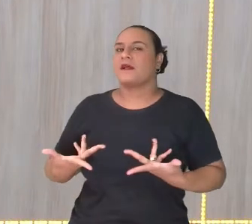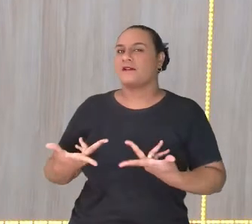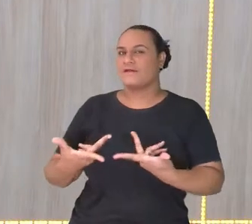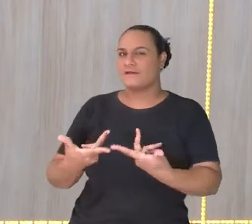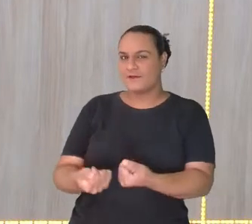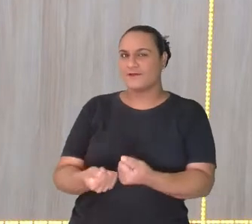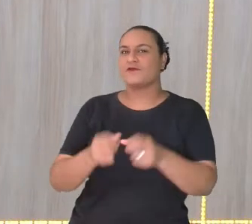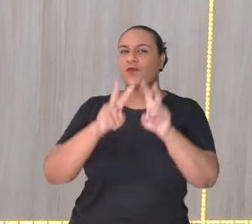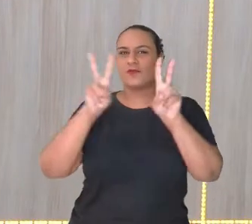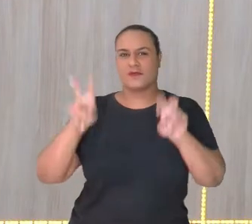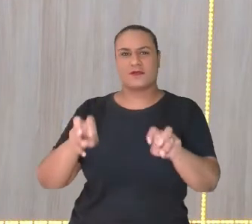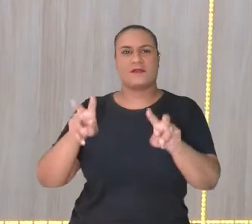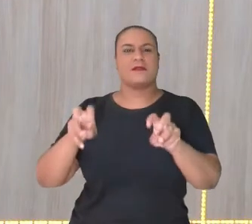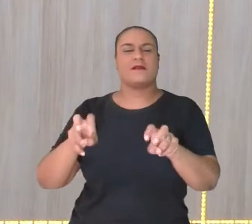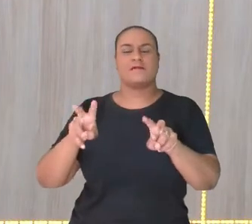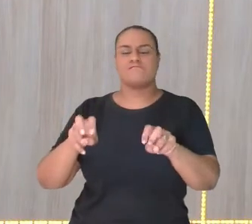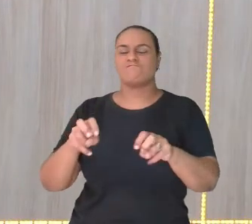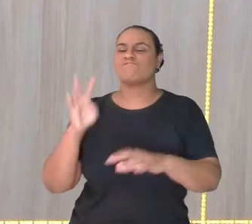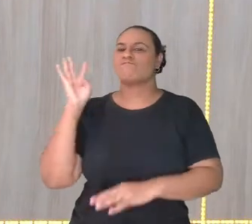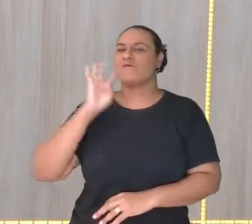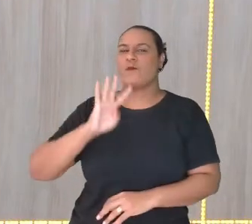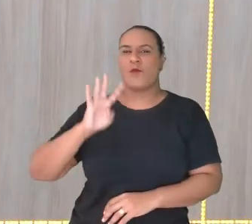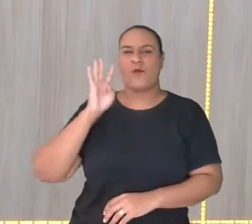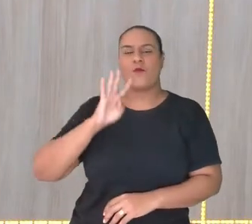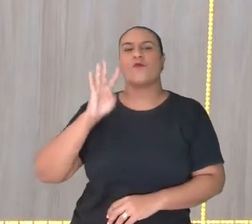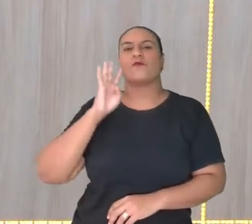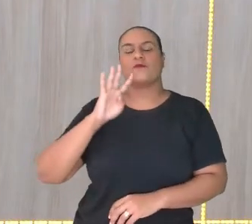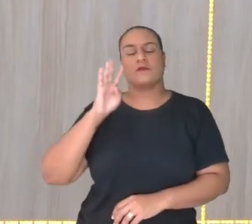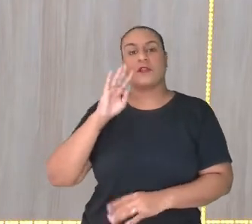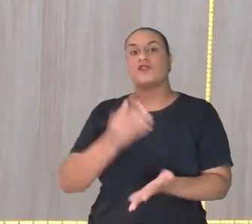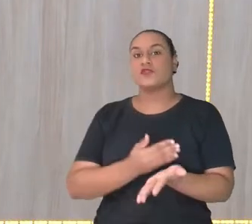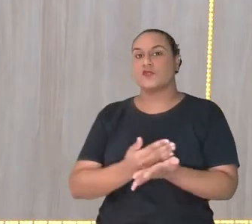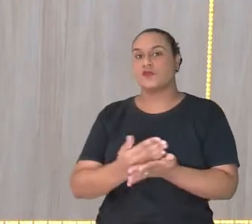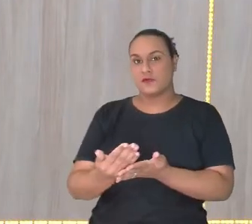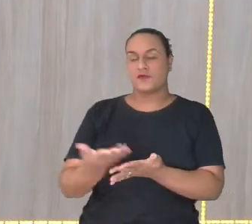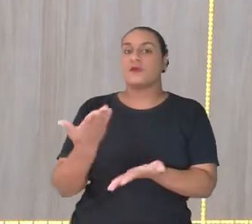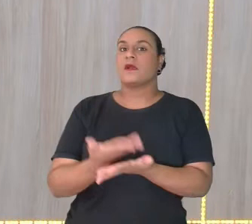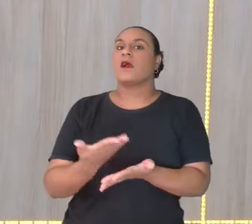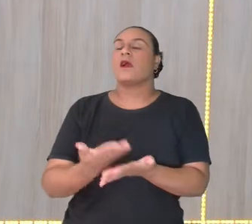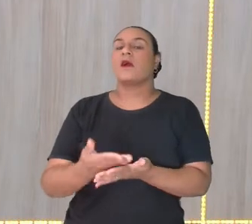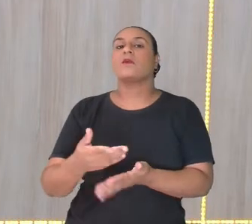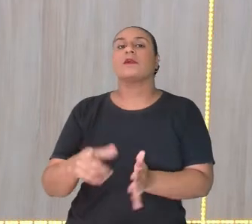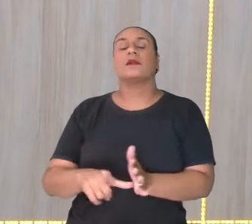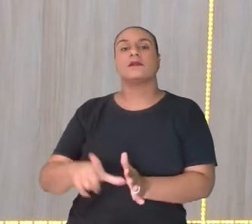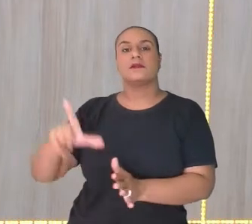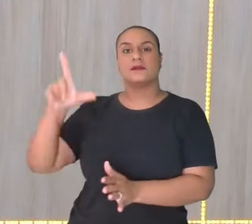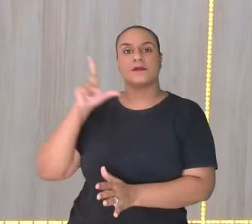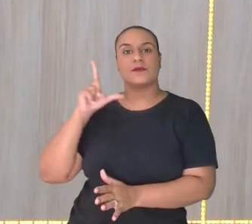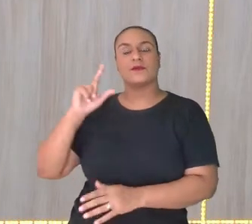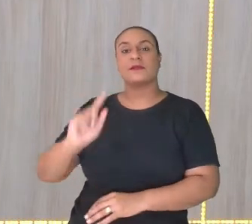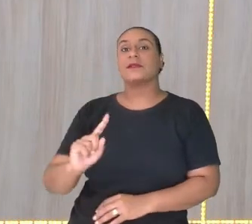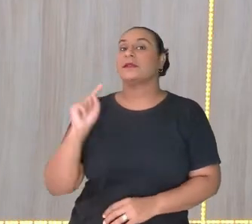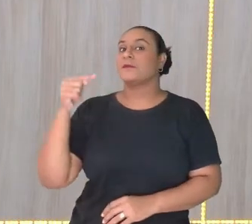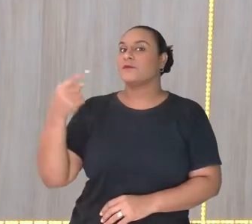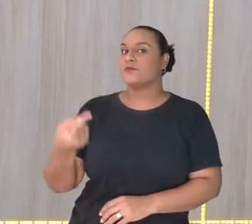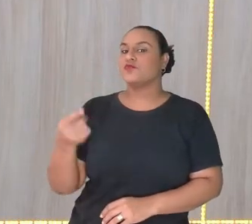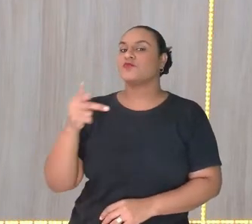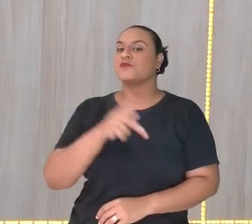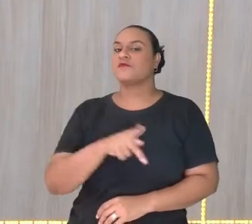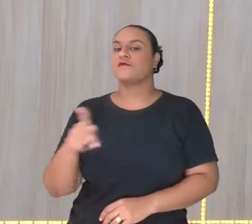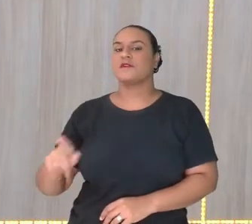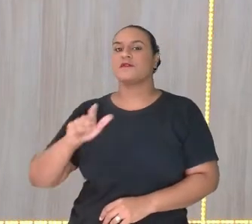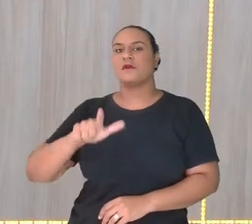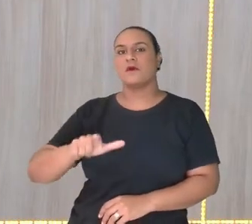Esse tema que também é muito massa, né? Que a gente já iniciou na aula anterior. E daqui a pouco o professor